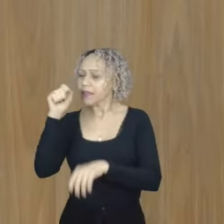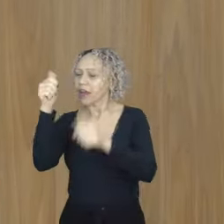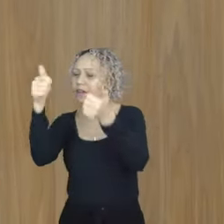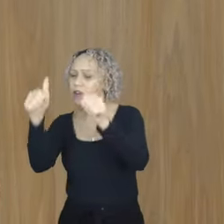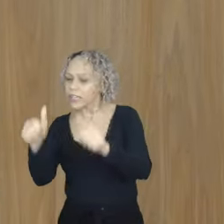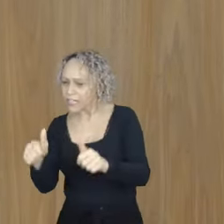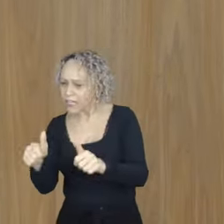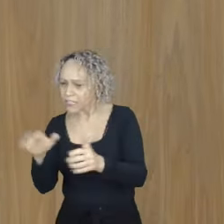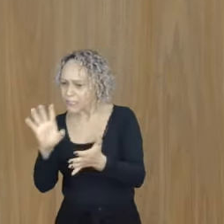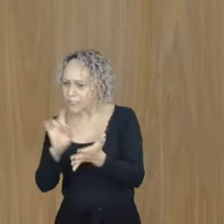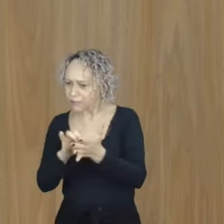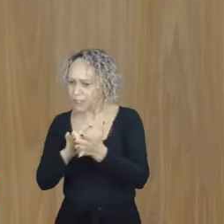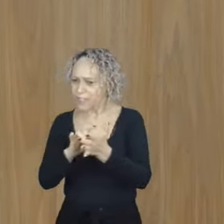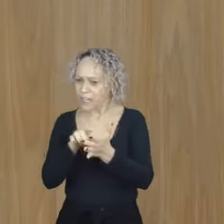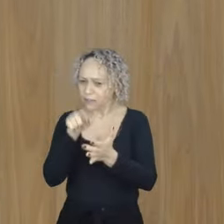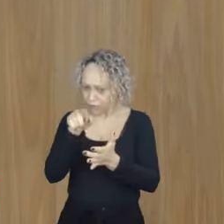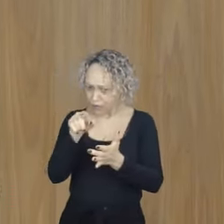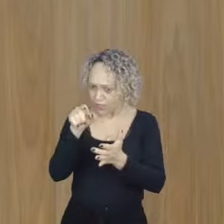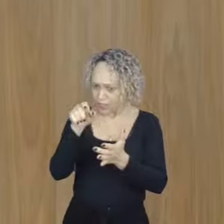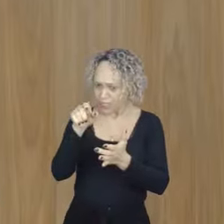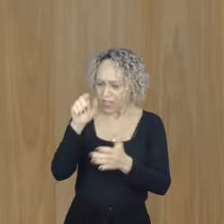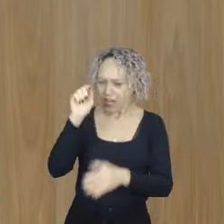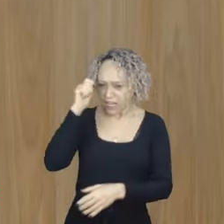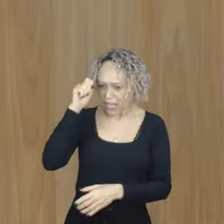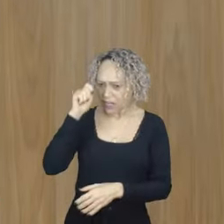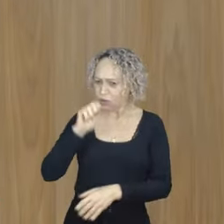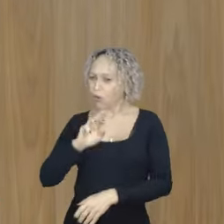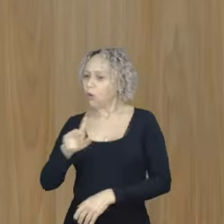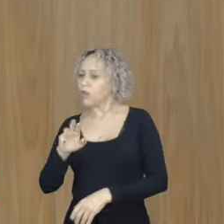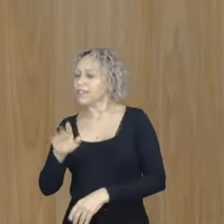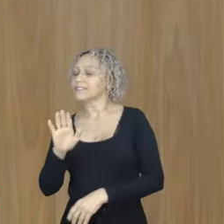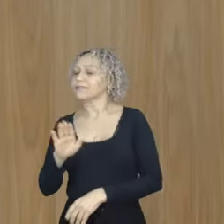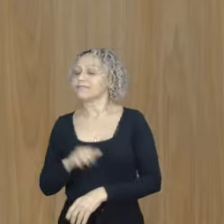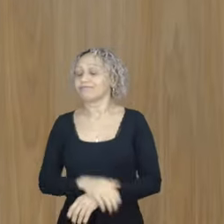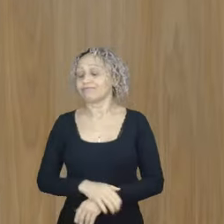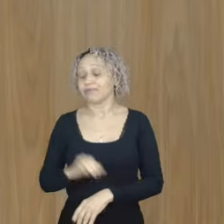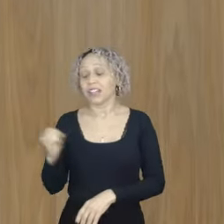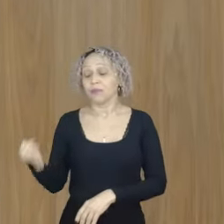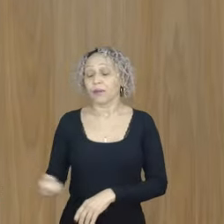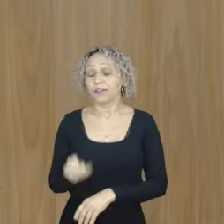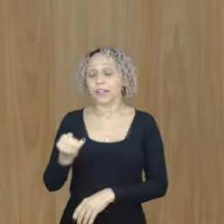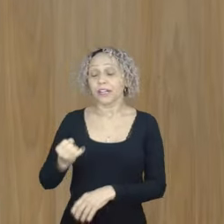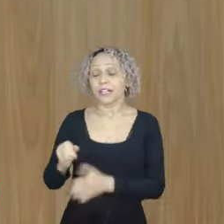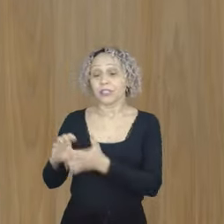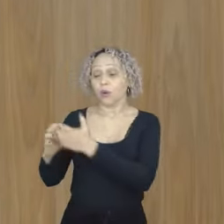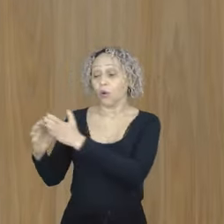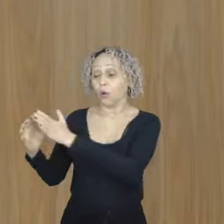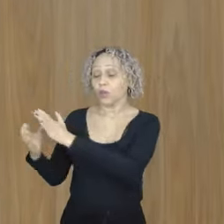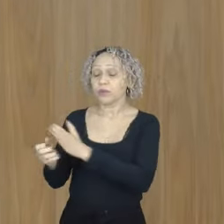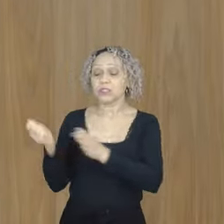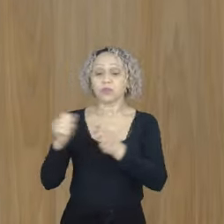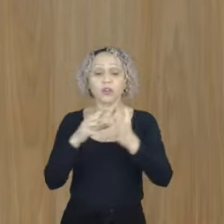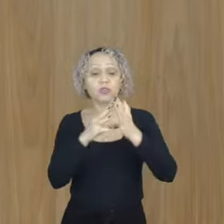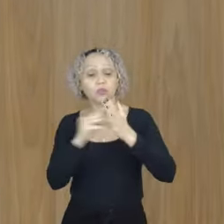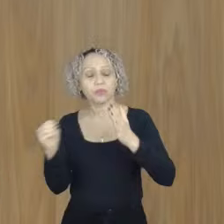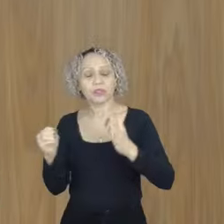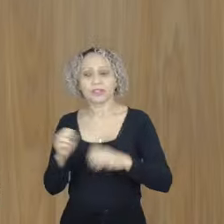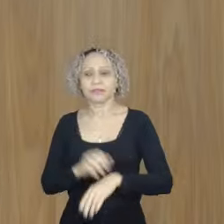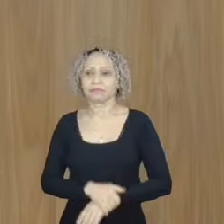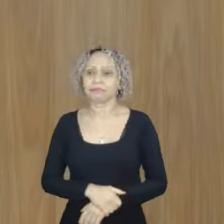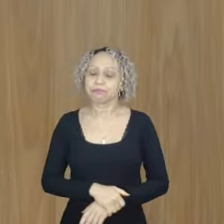as candidaturas. Muito bom saber disso. O João Ricardo Roque comenta, se um candidato frauda, né,